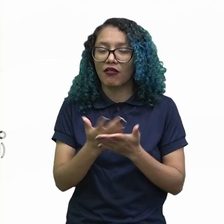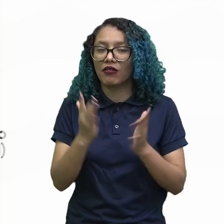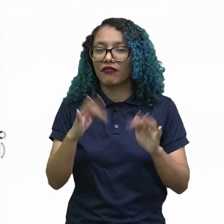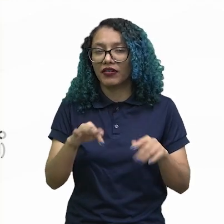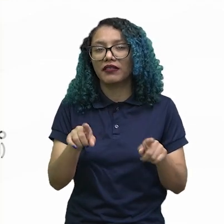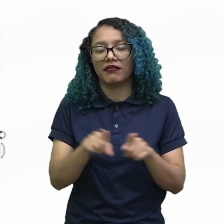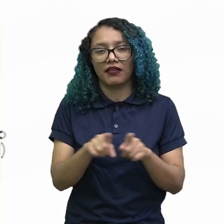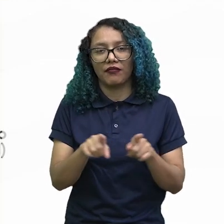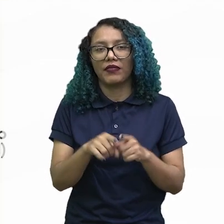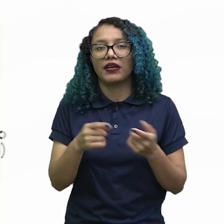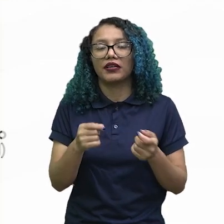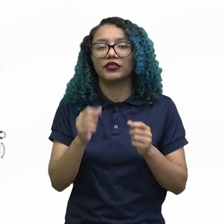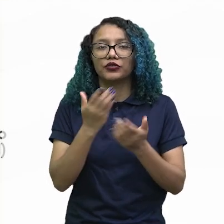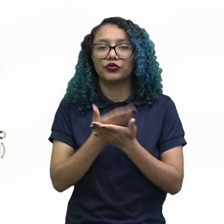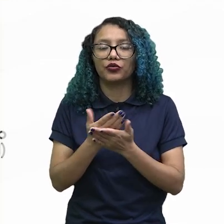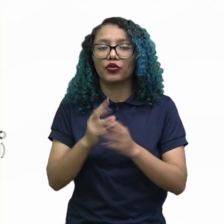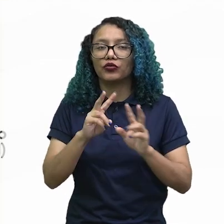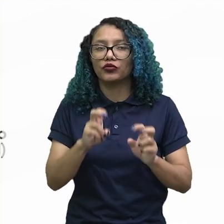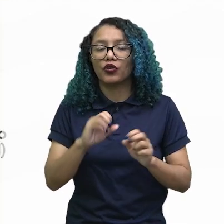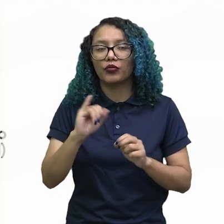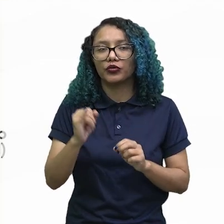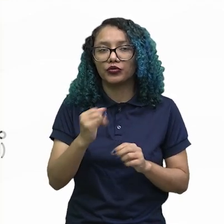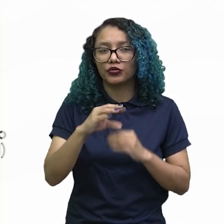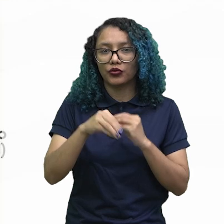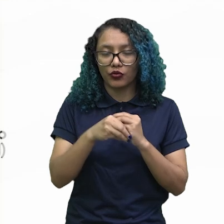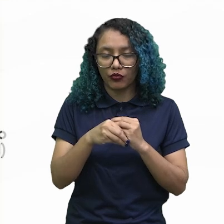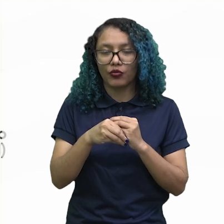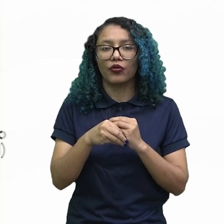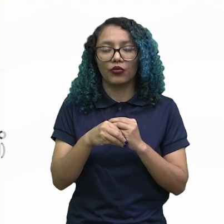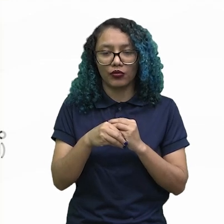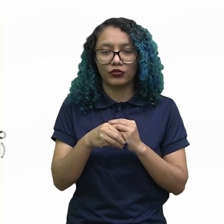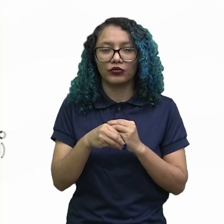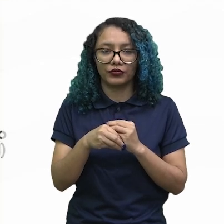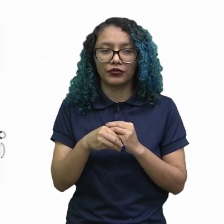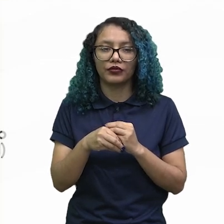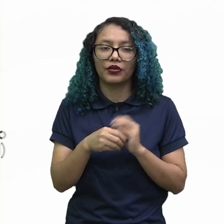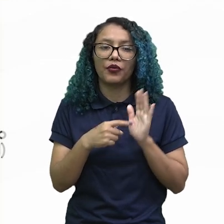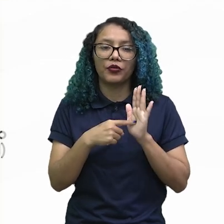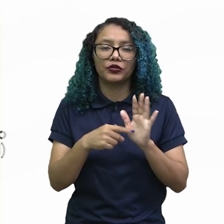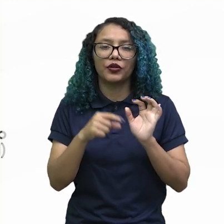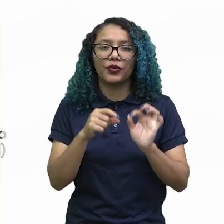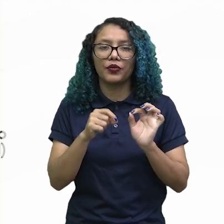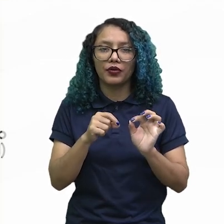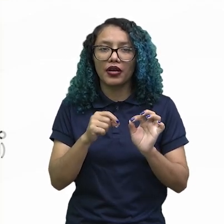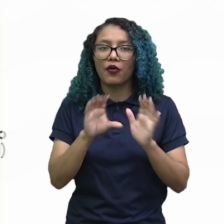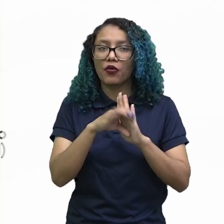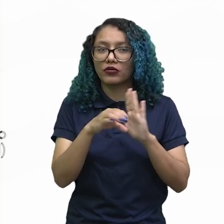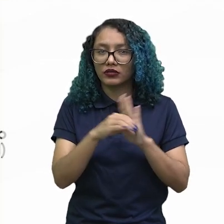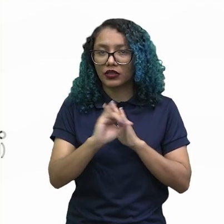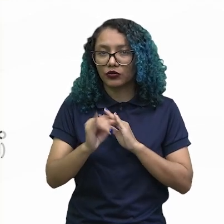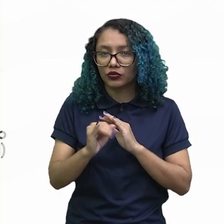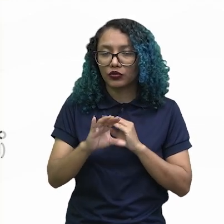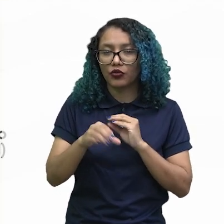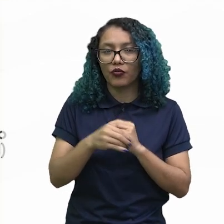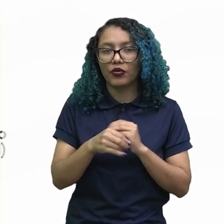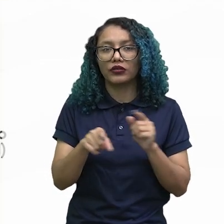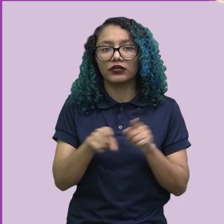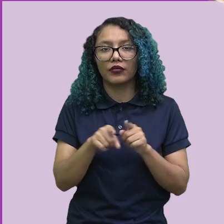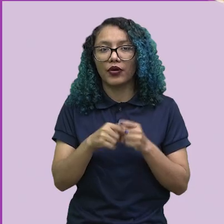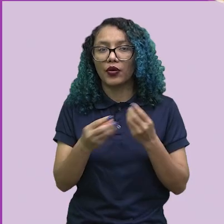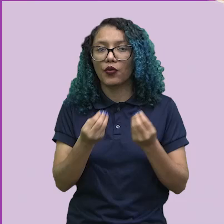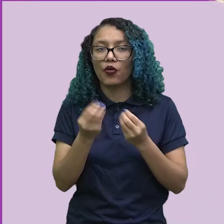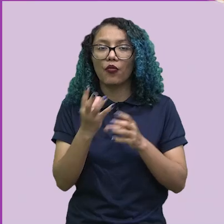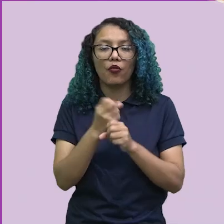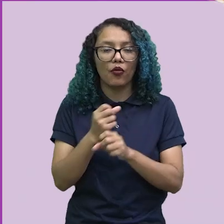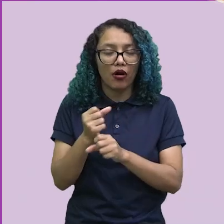trabalhou aqui justamente os juros compostos, tá? Onde eu te mostrei aqui o que são juros compostos, como que eles